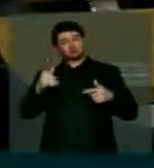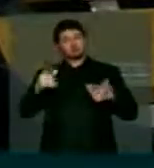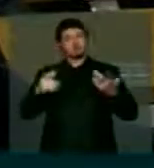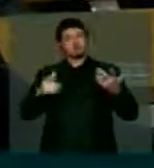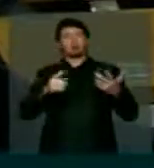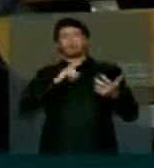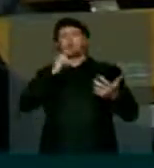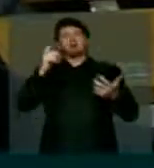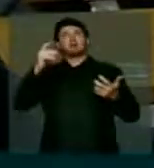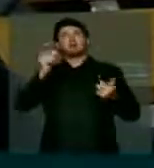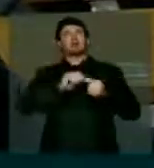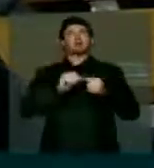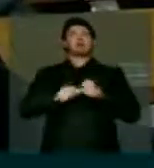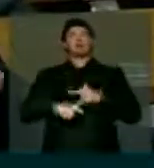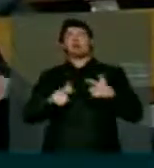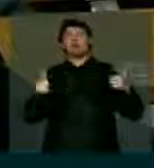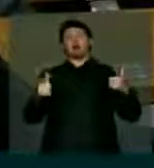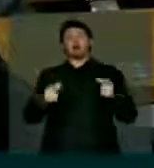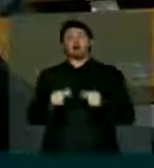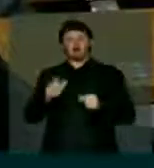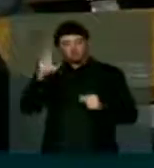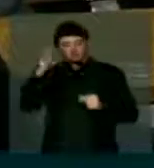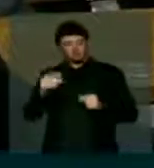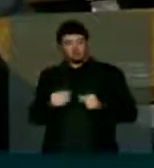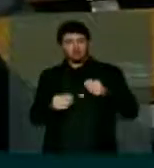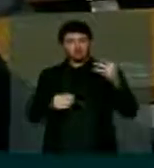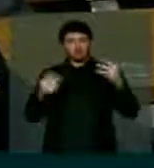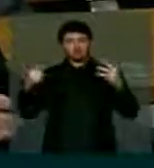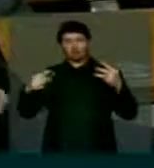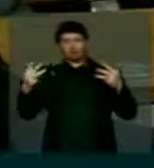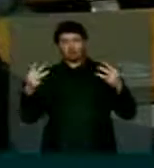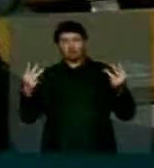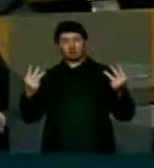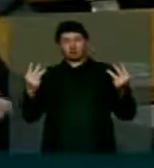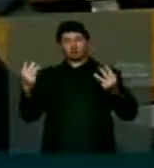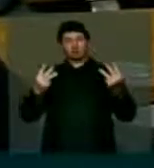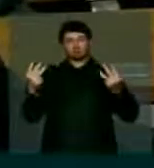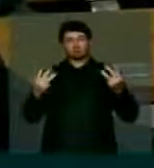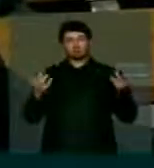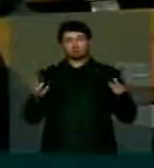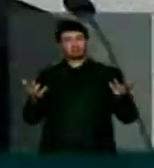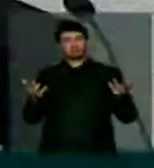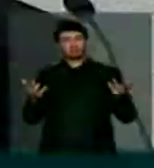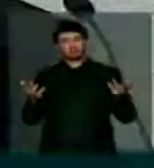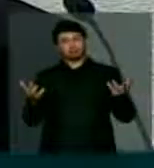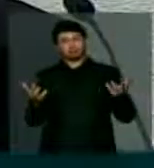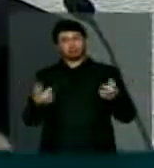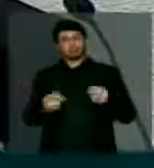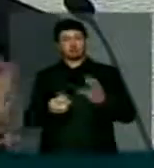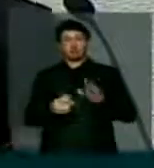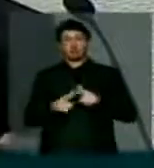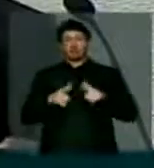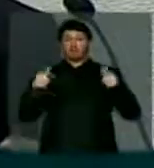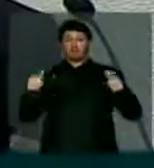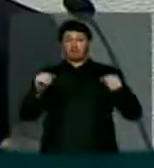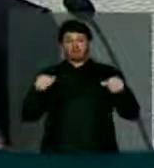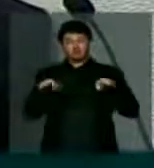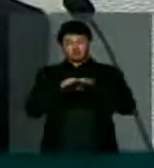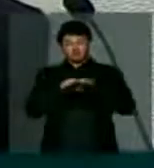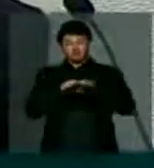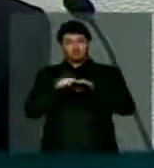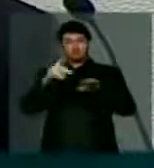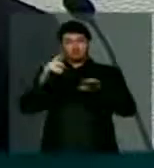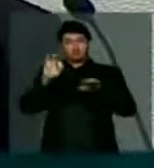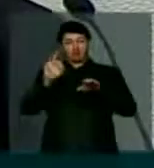jamais alguém tomaria decisão por maioria, sendo que era 3-3? Ou seja, só poderia tomar... Havia decisão por maioria, porém, havendo